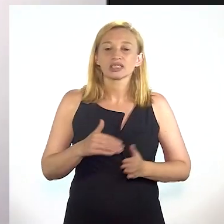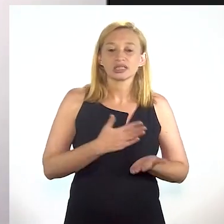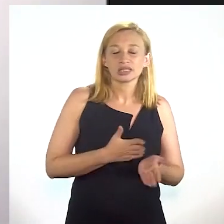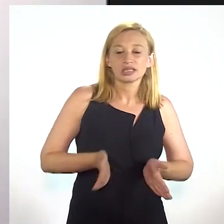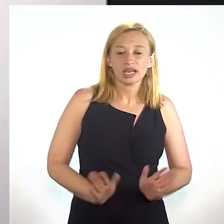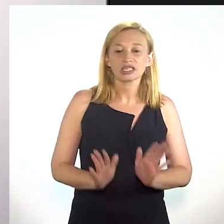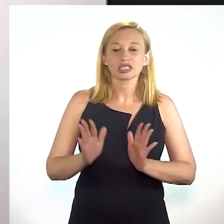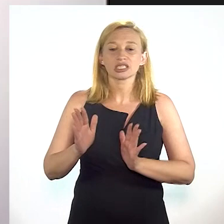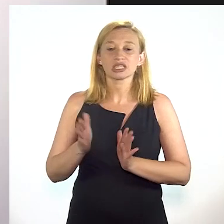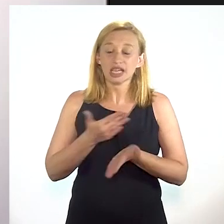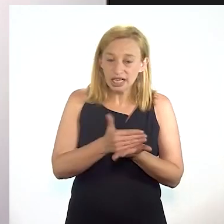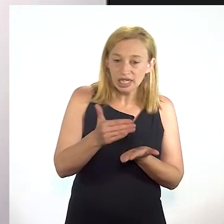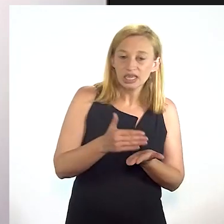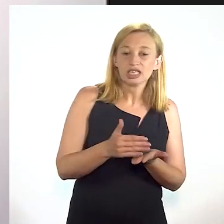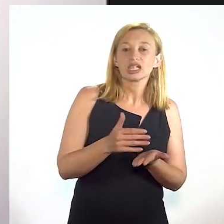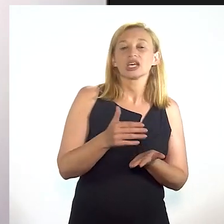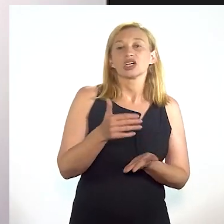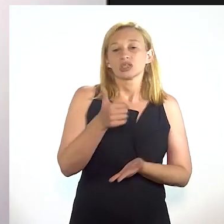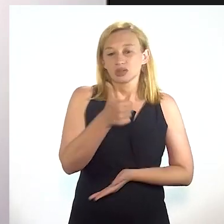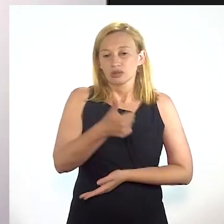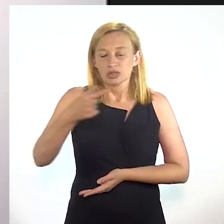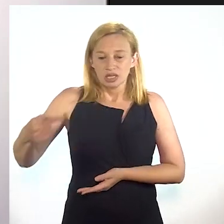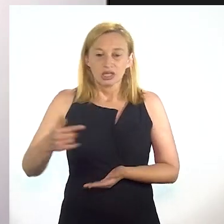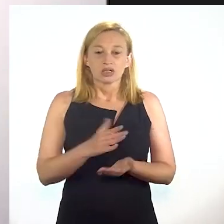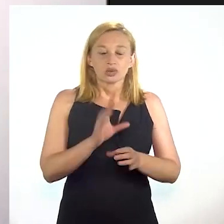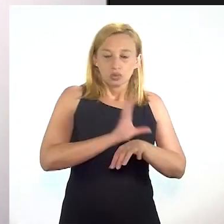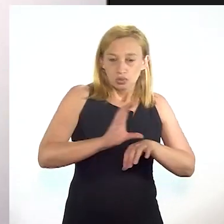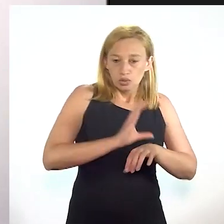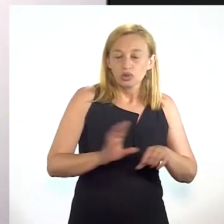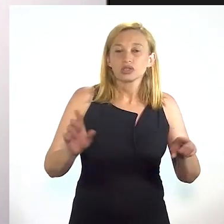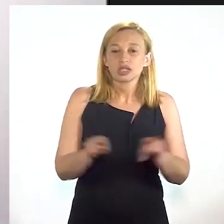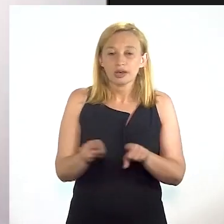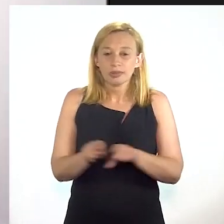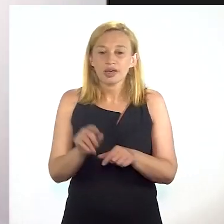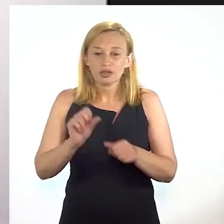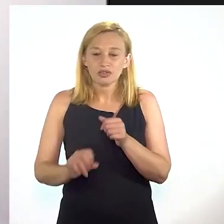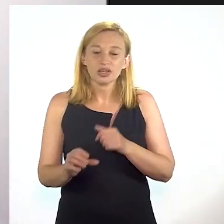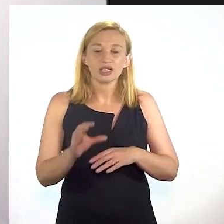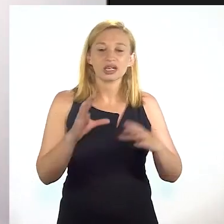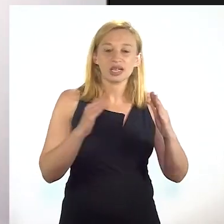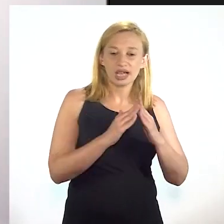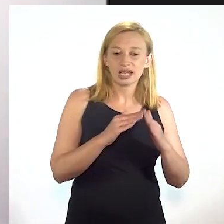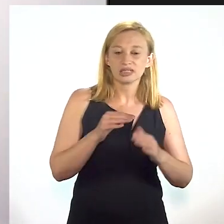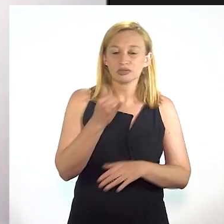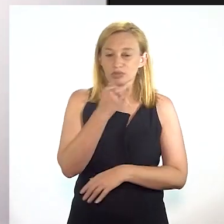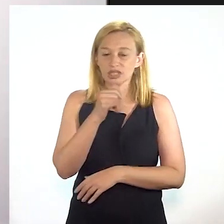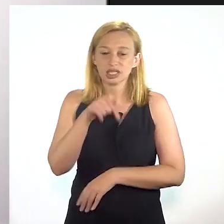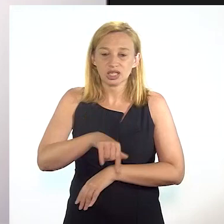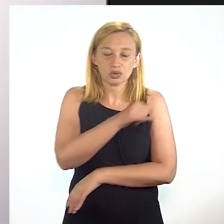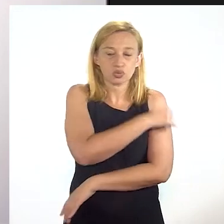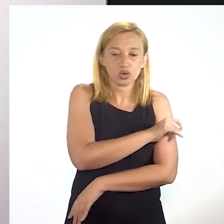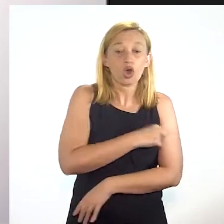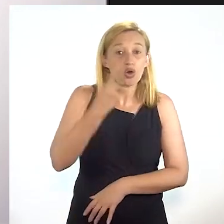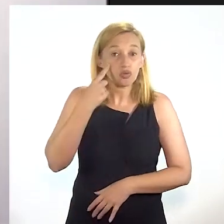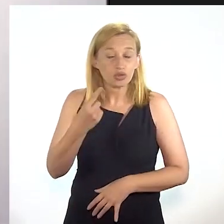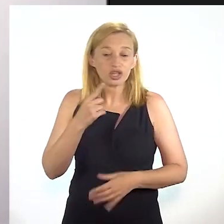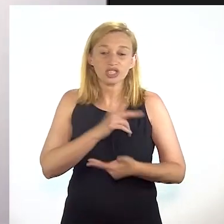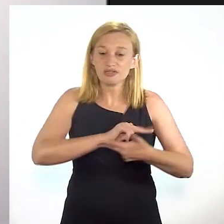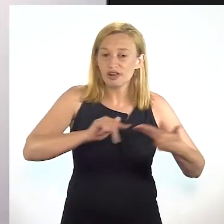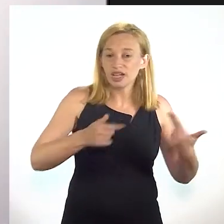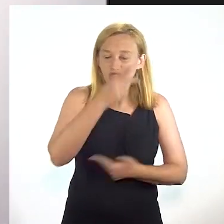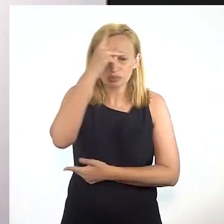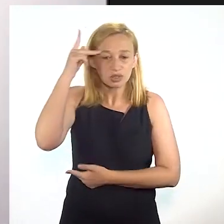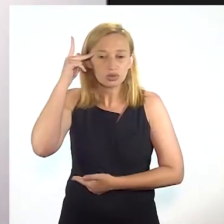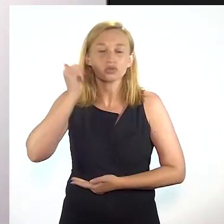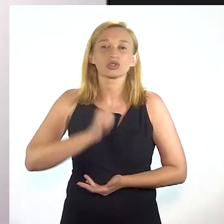nasce em 2017, a partir de um curso que eu fiz também numa ONG chamada Casa Fluminense, aqui do Rio, onde eu vi